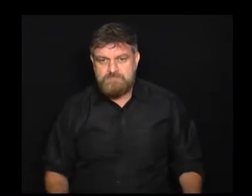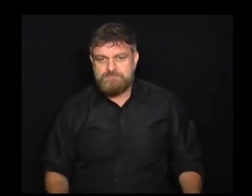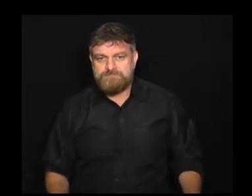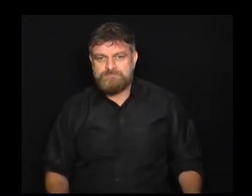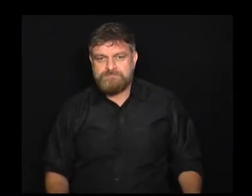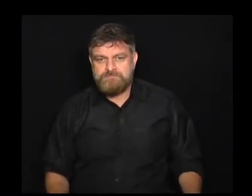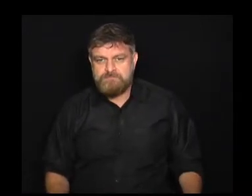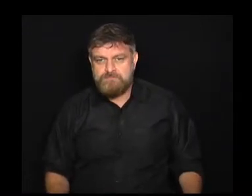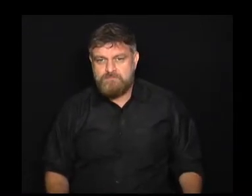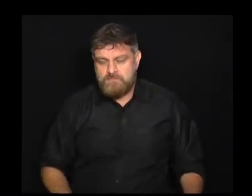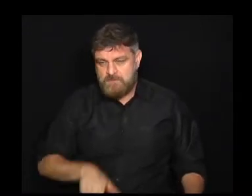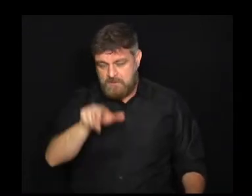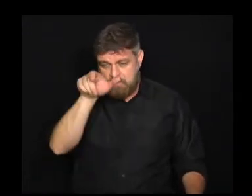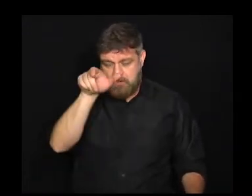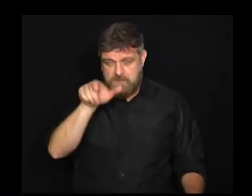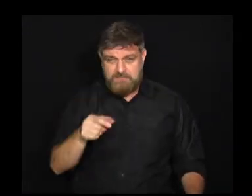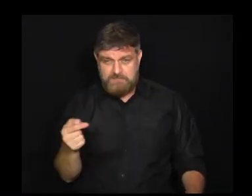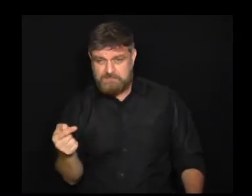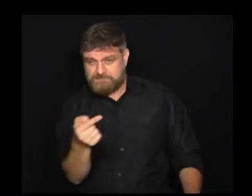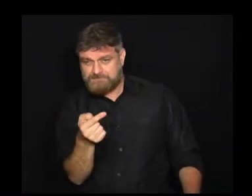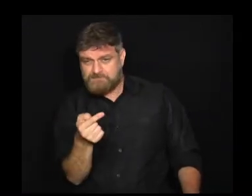enfim,